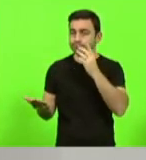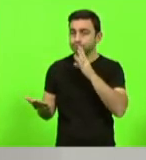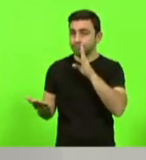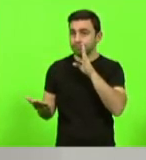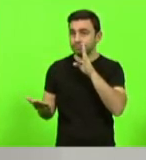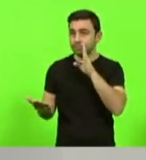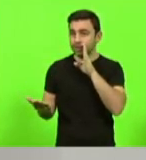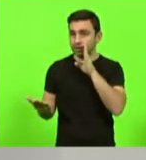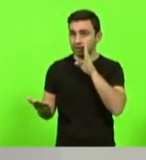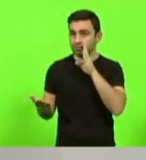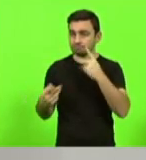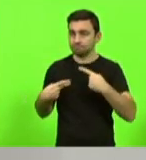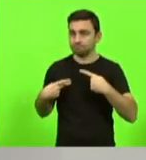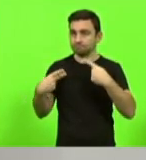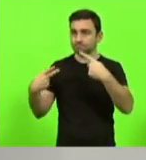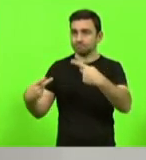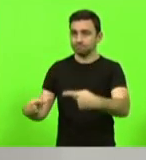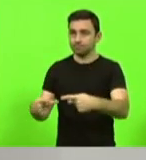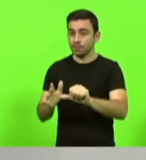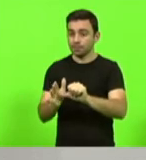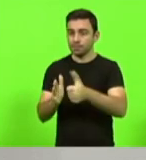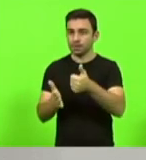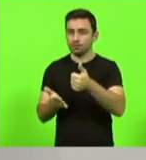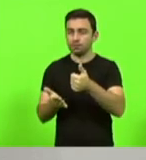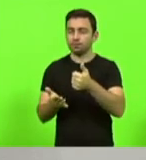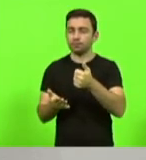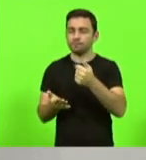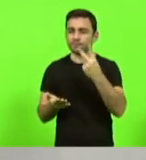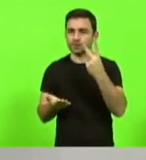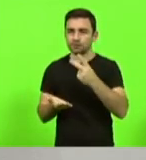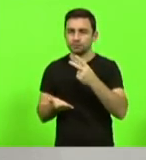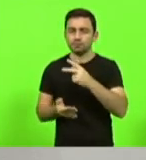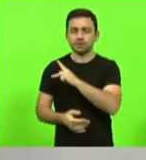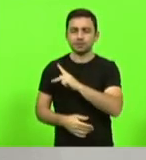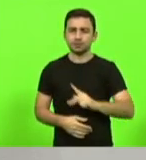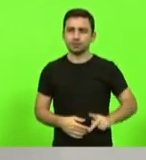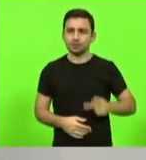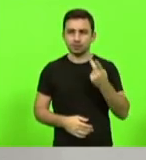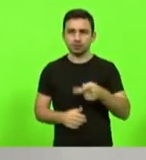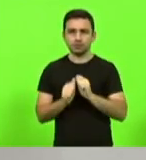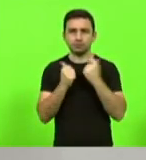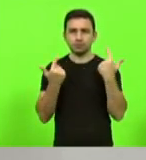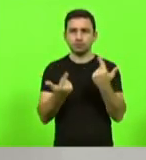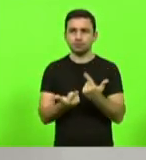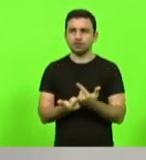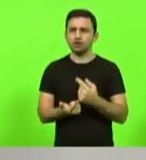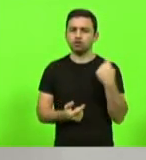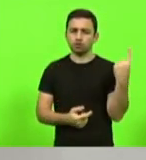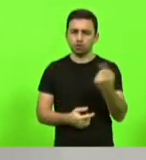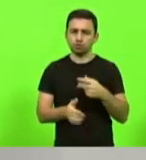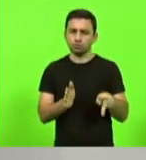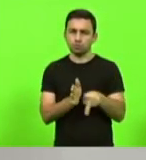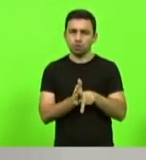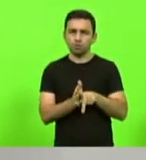Berlanda, primeiro vice-presidente desta casa. Para nós da Federação dos Hospitais e Estabelecimentos de Serviços